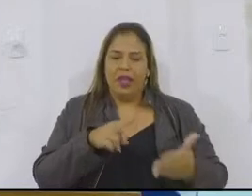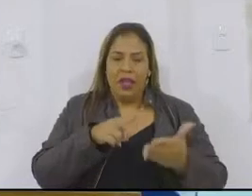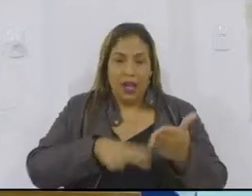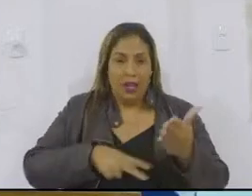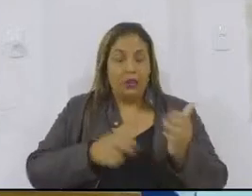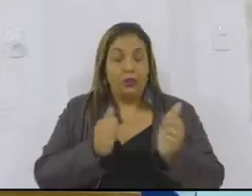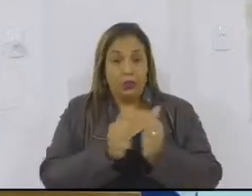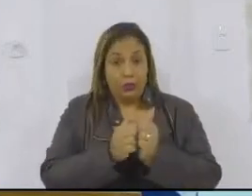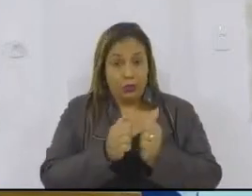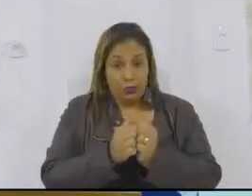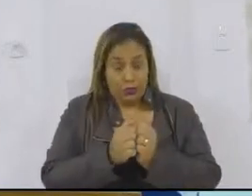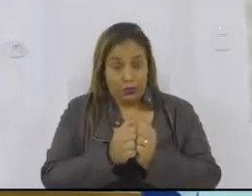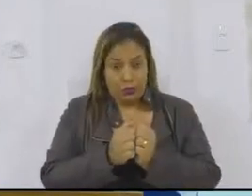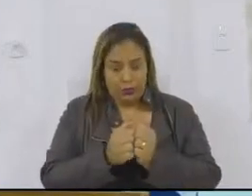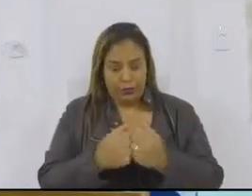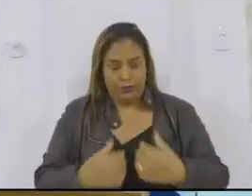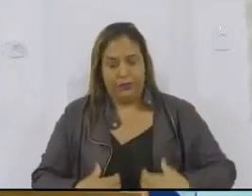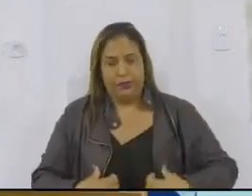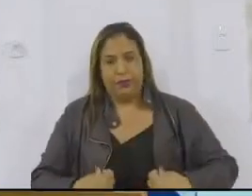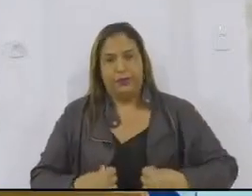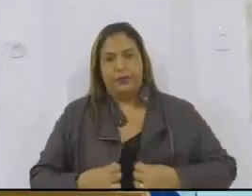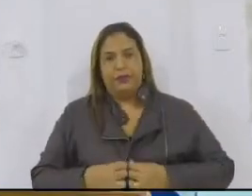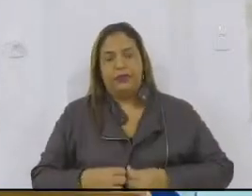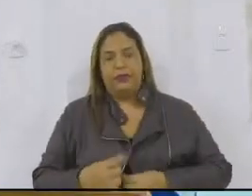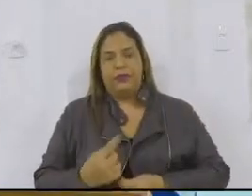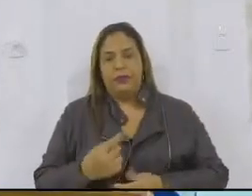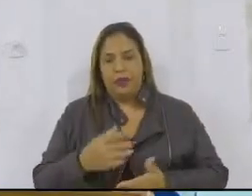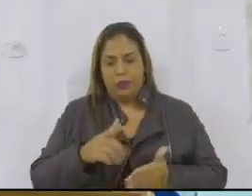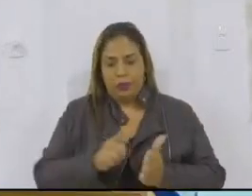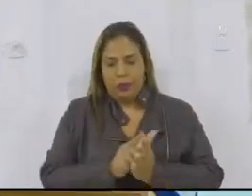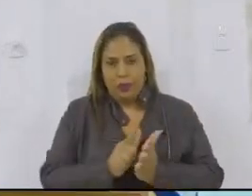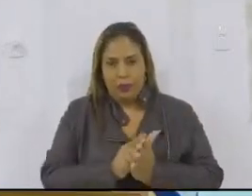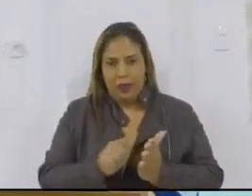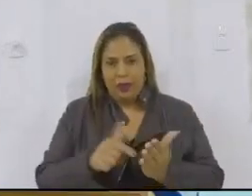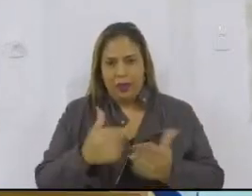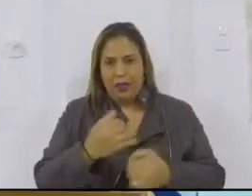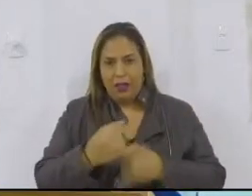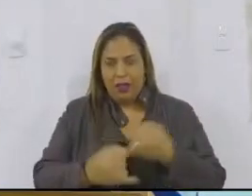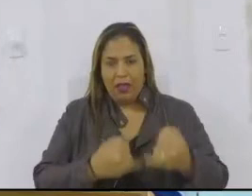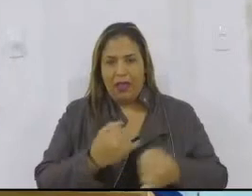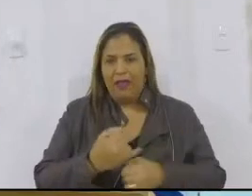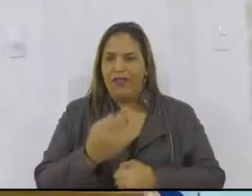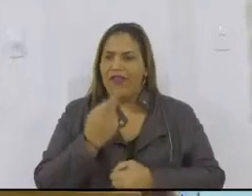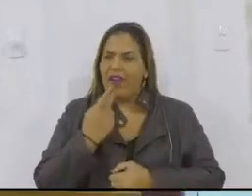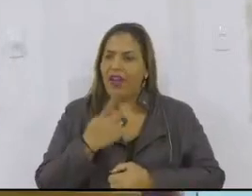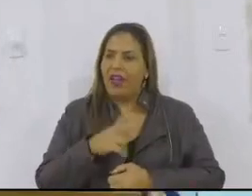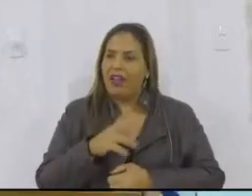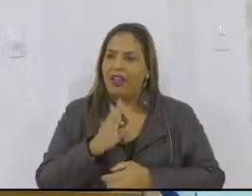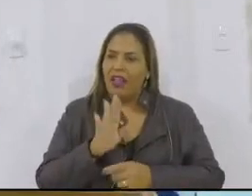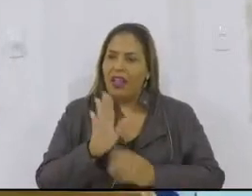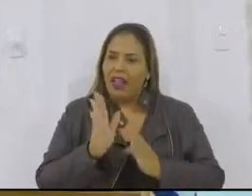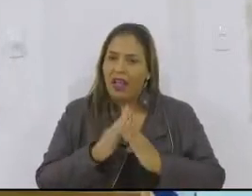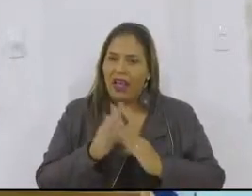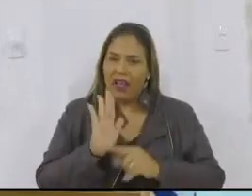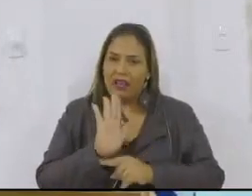aí numa página na internet sobre a Casa e Vídeo, né, que está para vir para